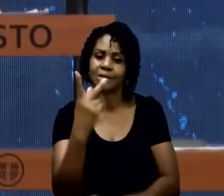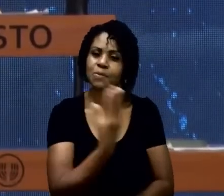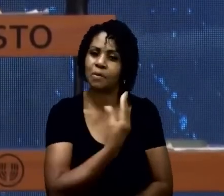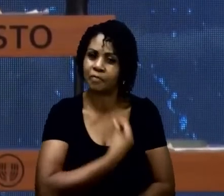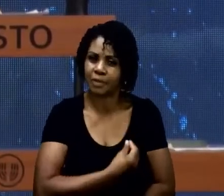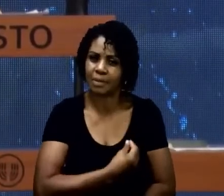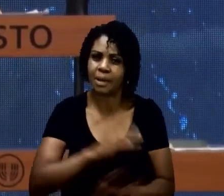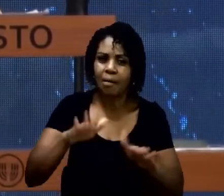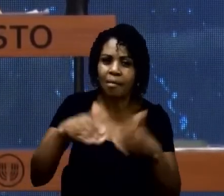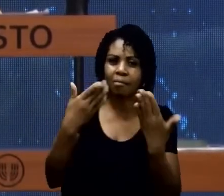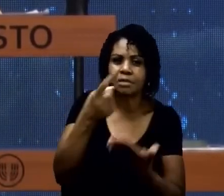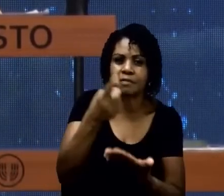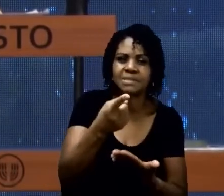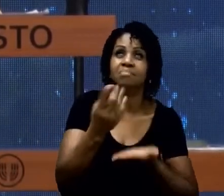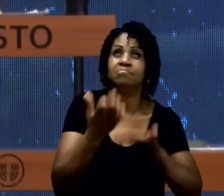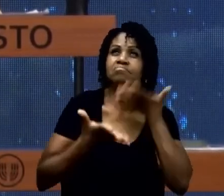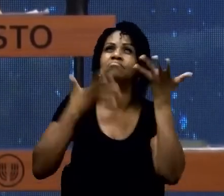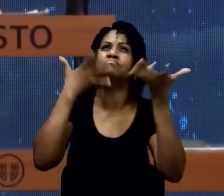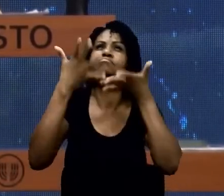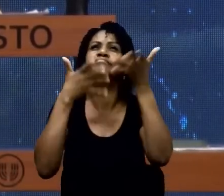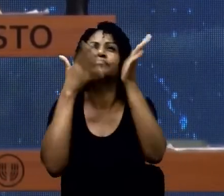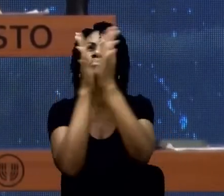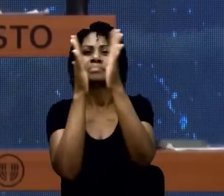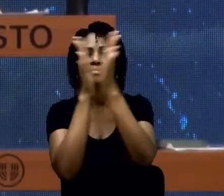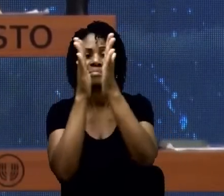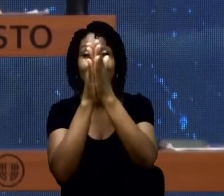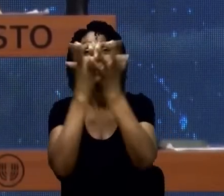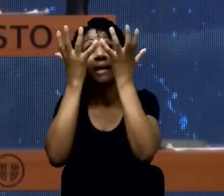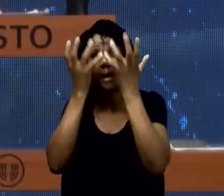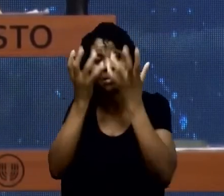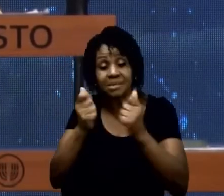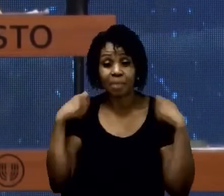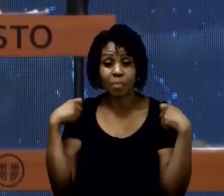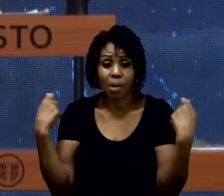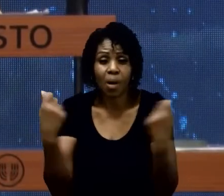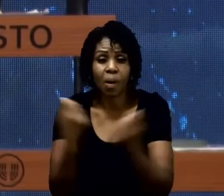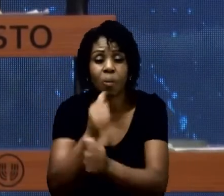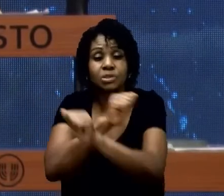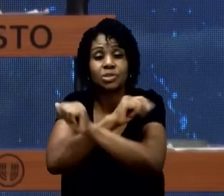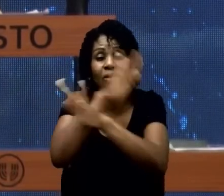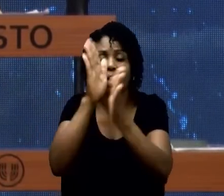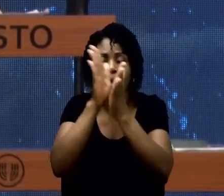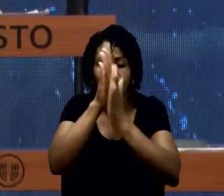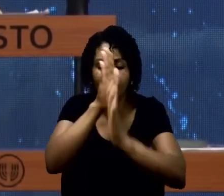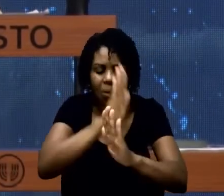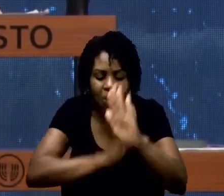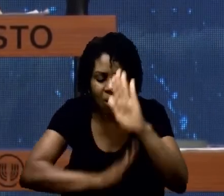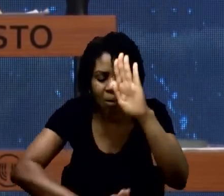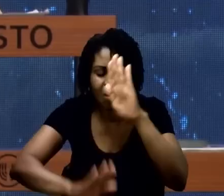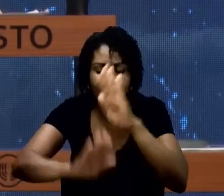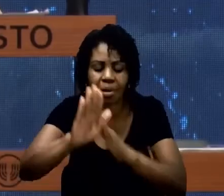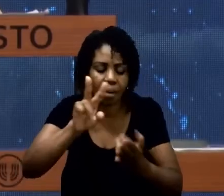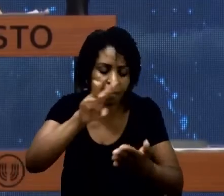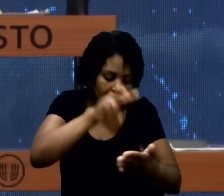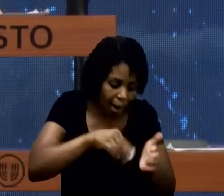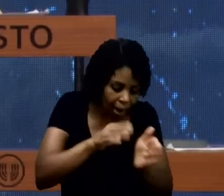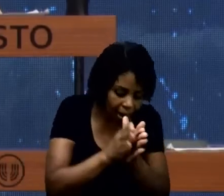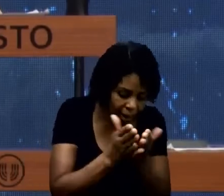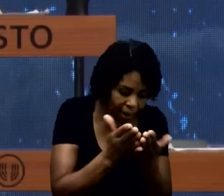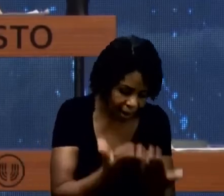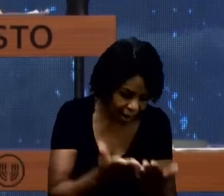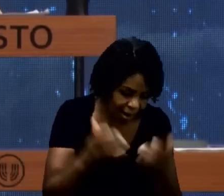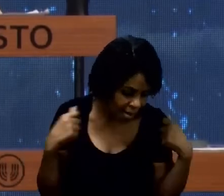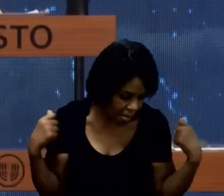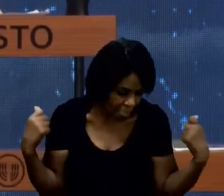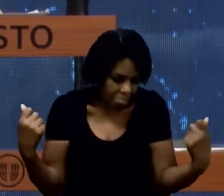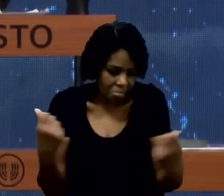Quando você fala com Deus, vem essa roupa de glória. Você ora, você adora. Quando você lê a palavra, vem essa